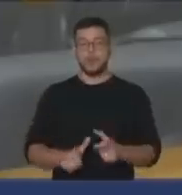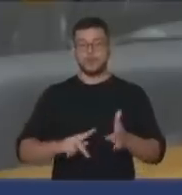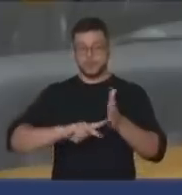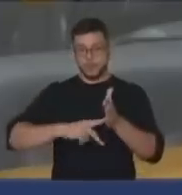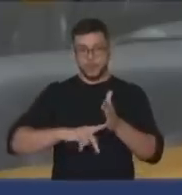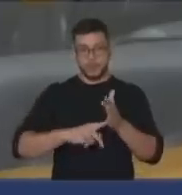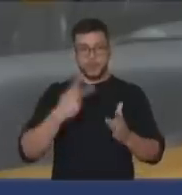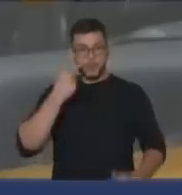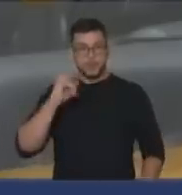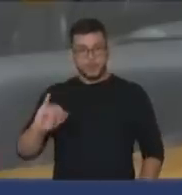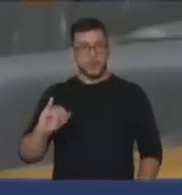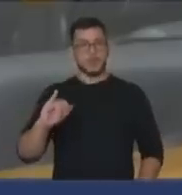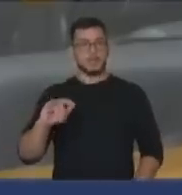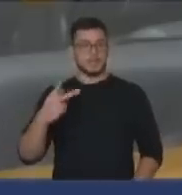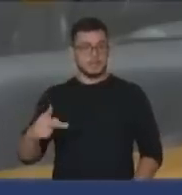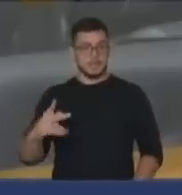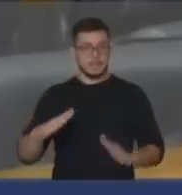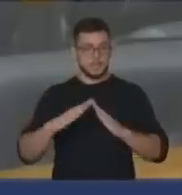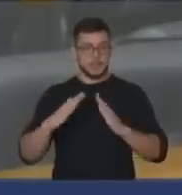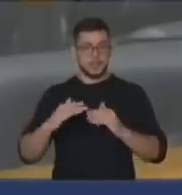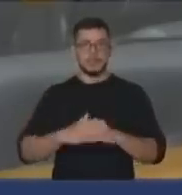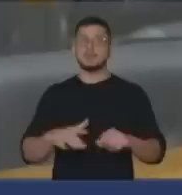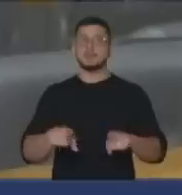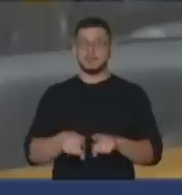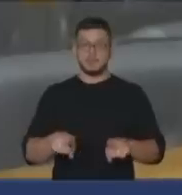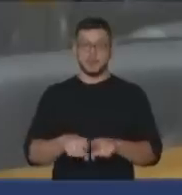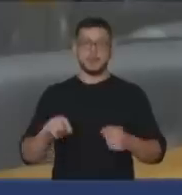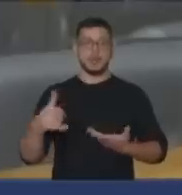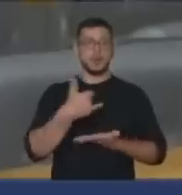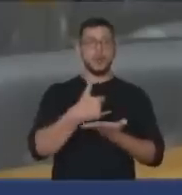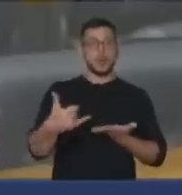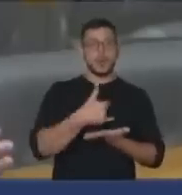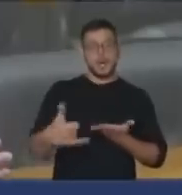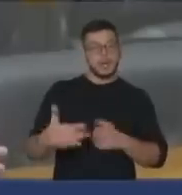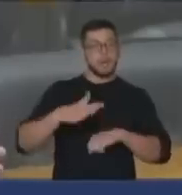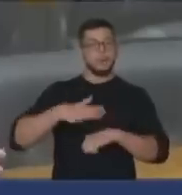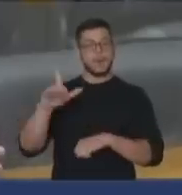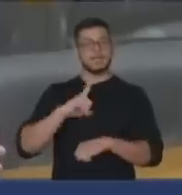A grande apreensão de cocaína estava onde? No avião do pai dele.